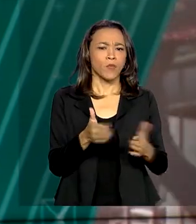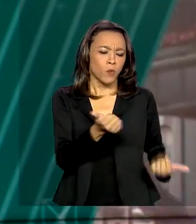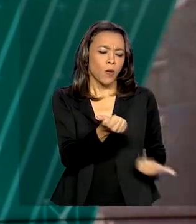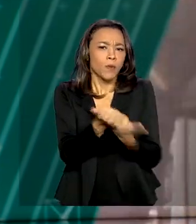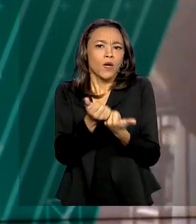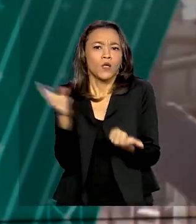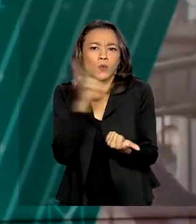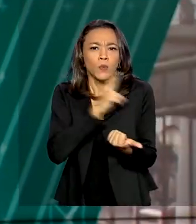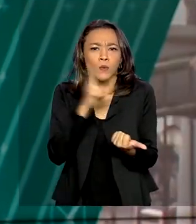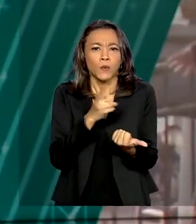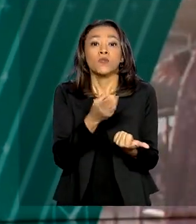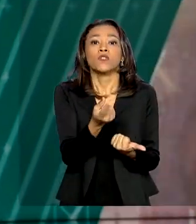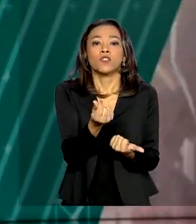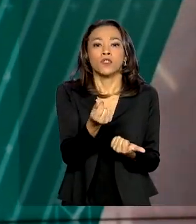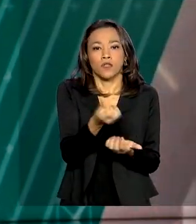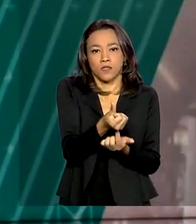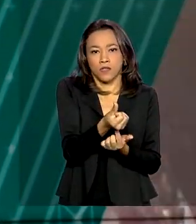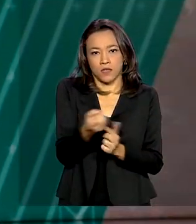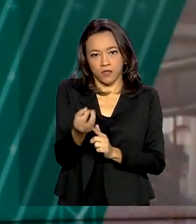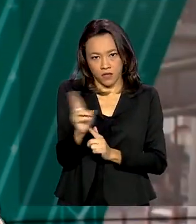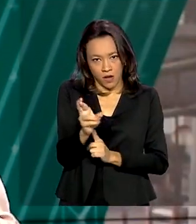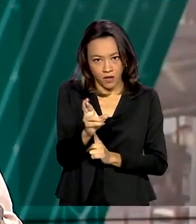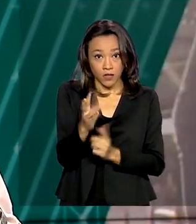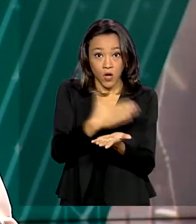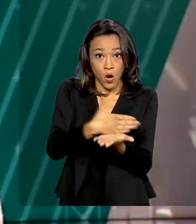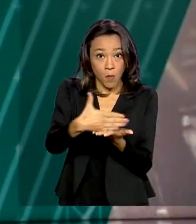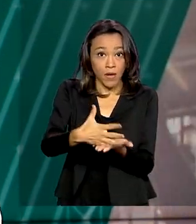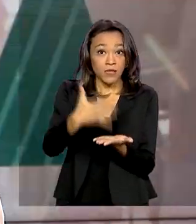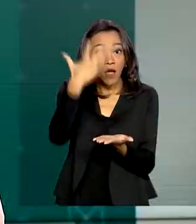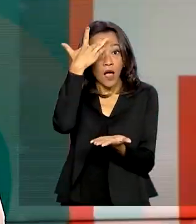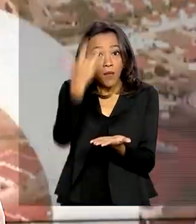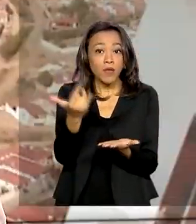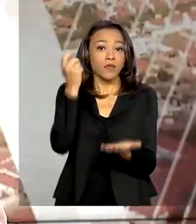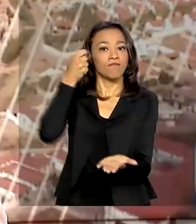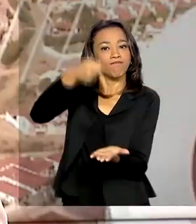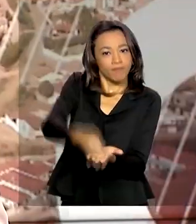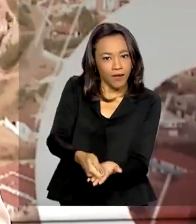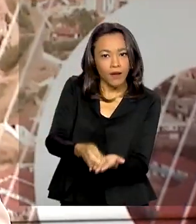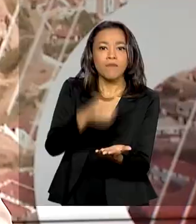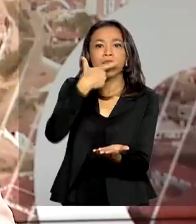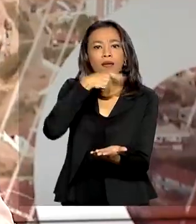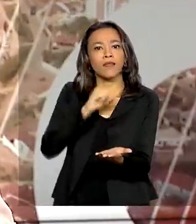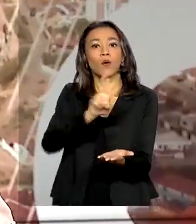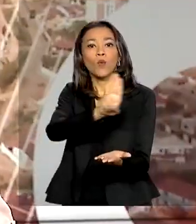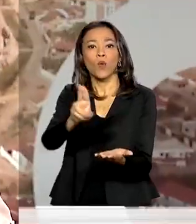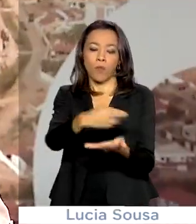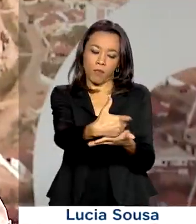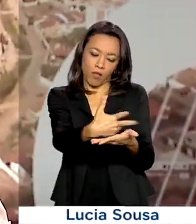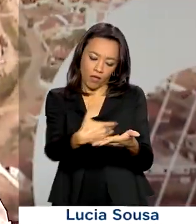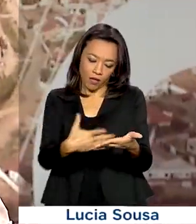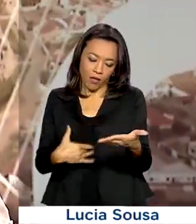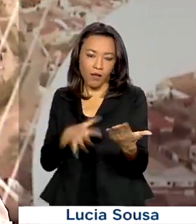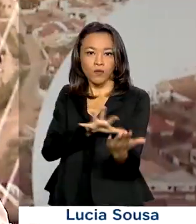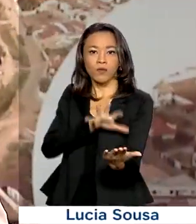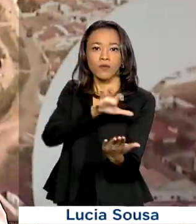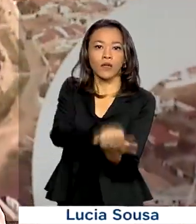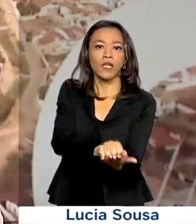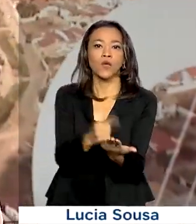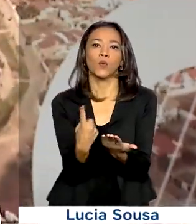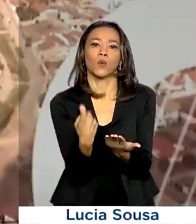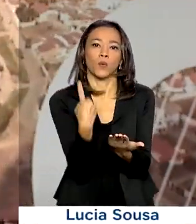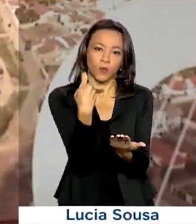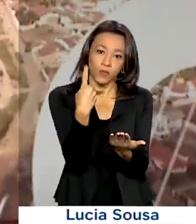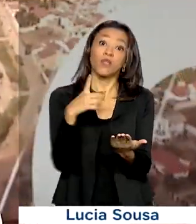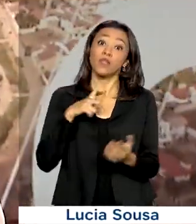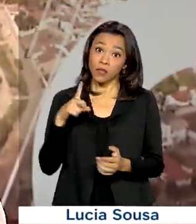auxílio emergencial de r$600 começa a ser pago amanhã para quem está no cadastro único do governo federal e